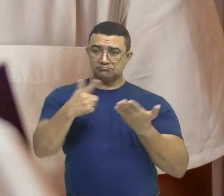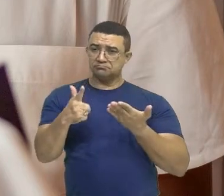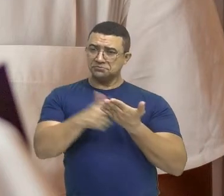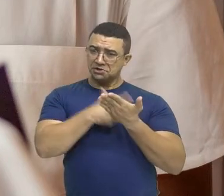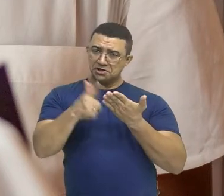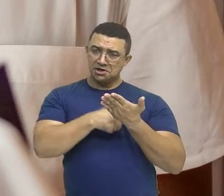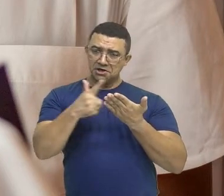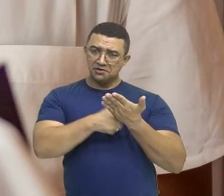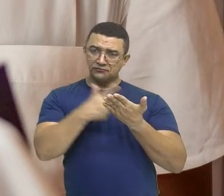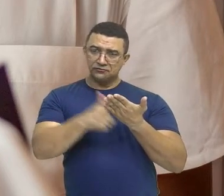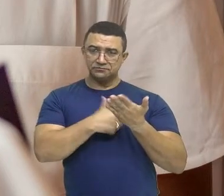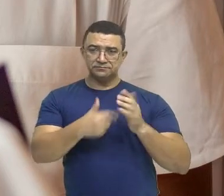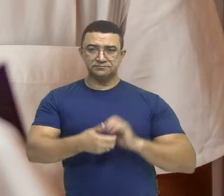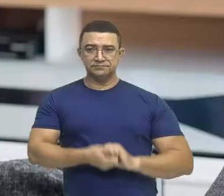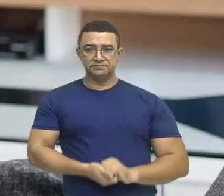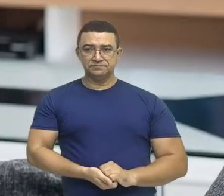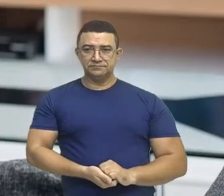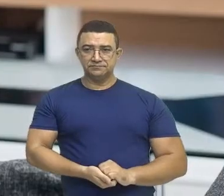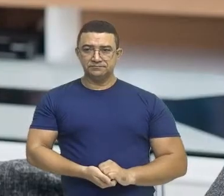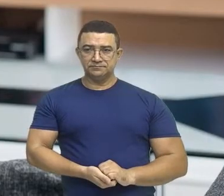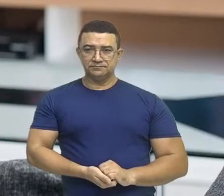livro. Read a book.